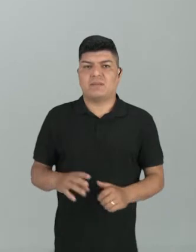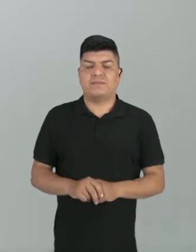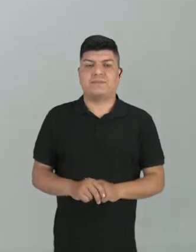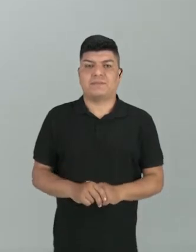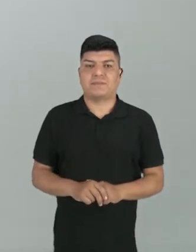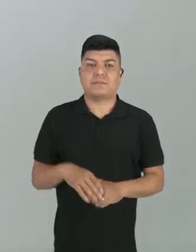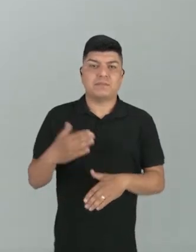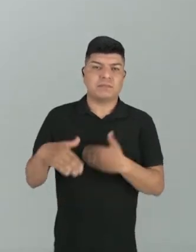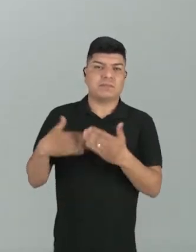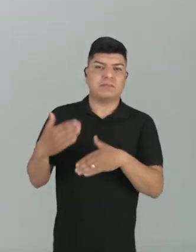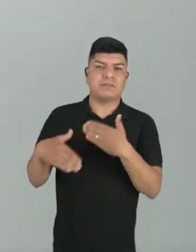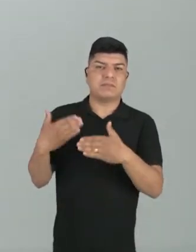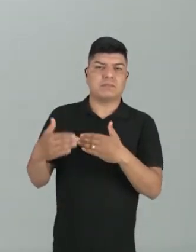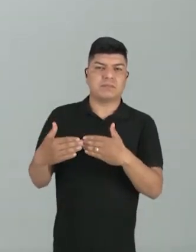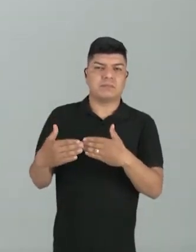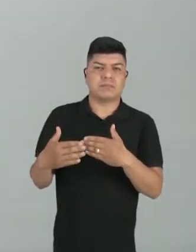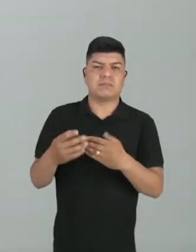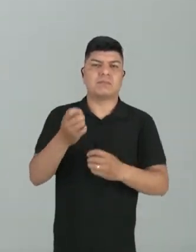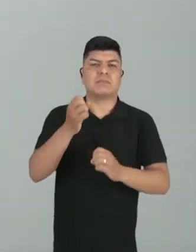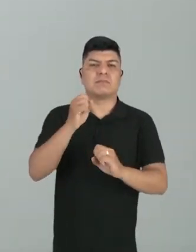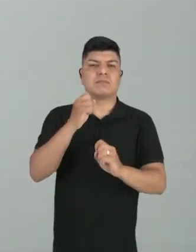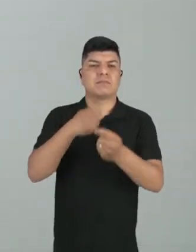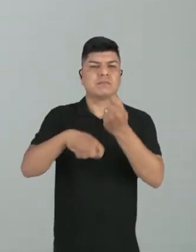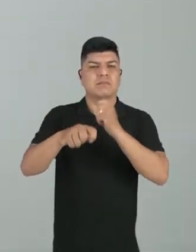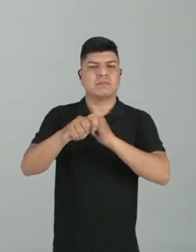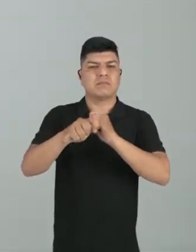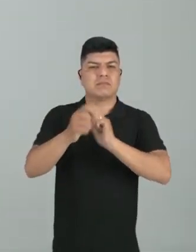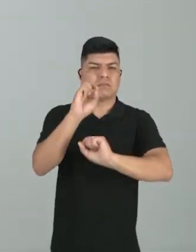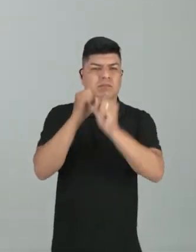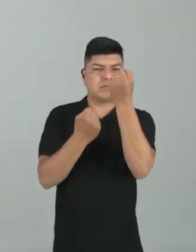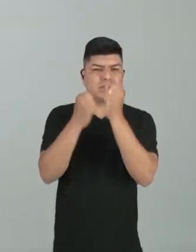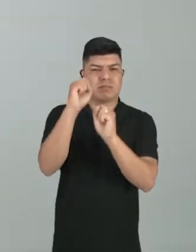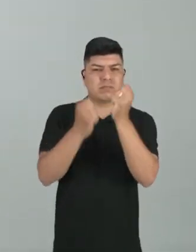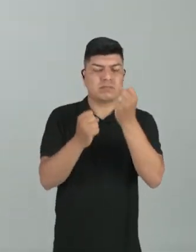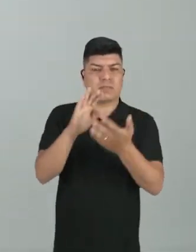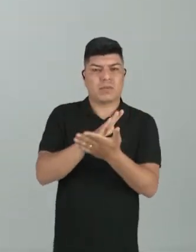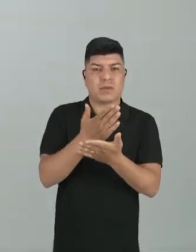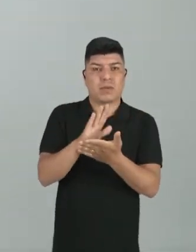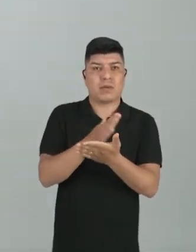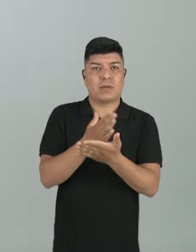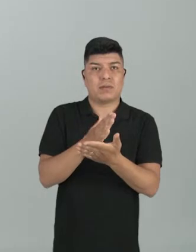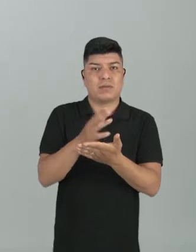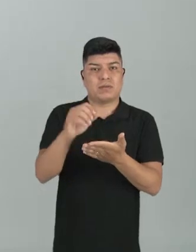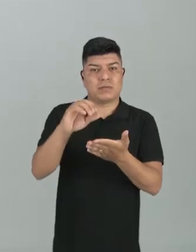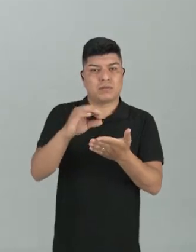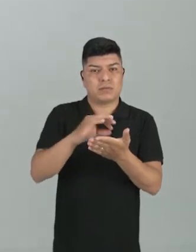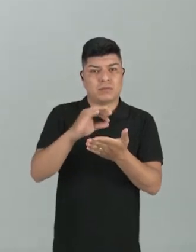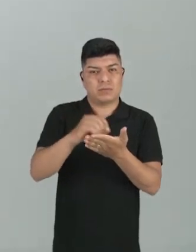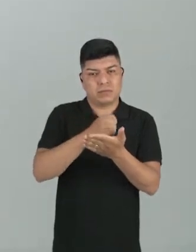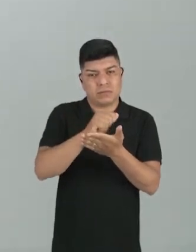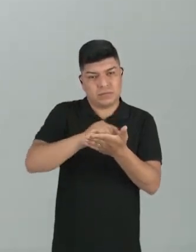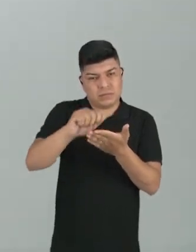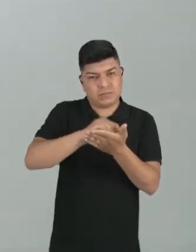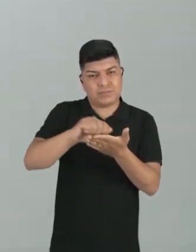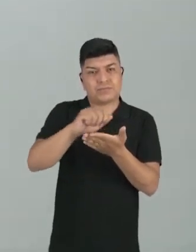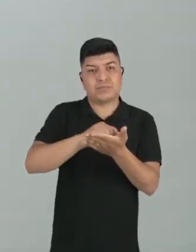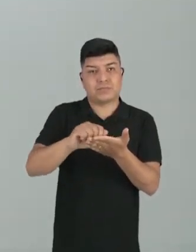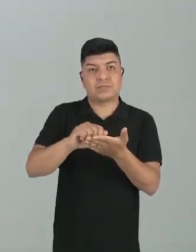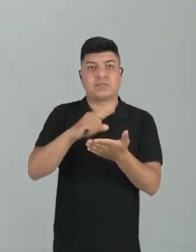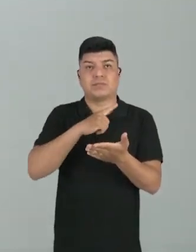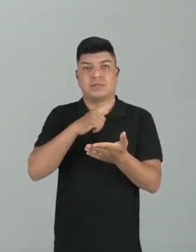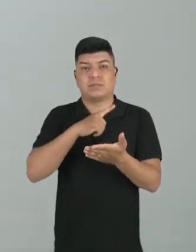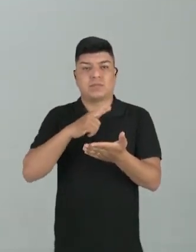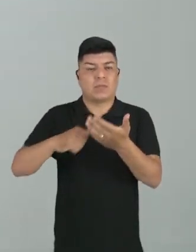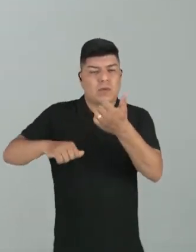um processo de industrialização. Como alguns autores escrevem, aqueles que possuem